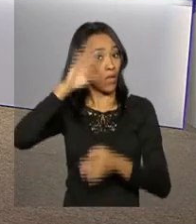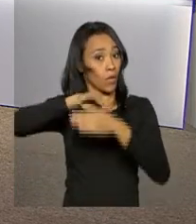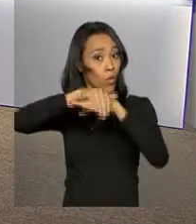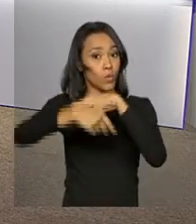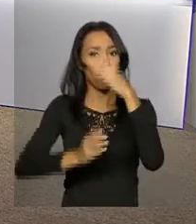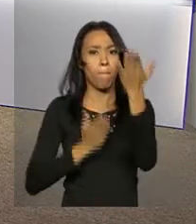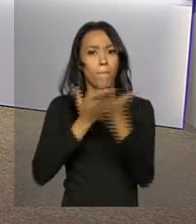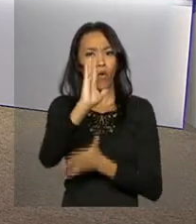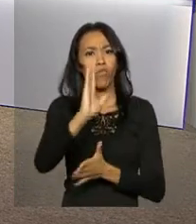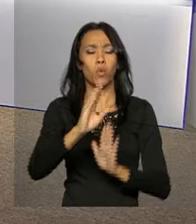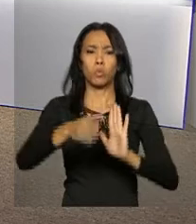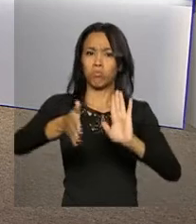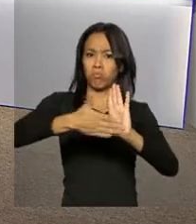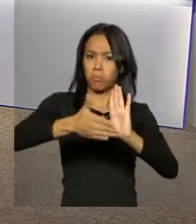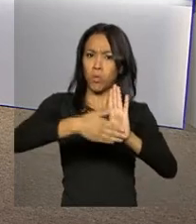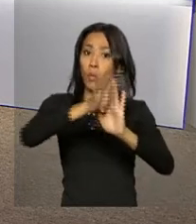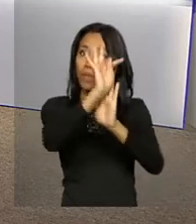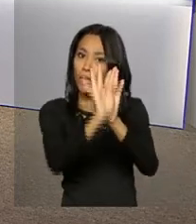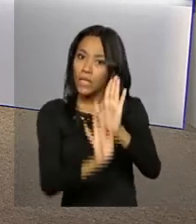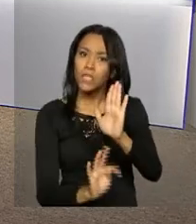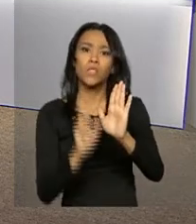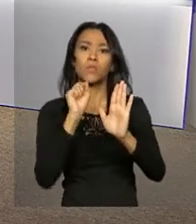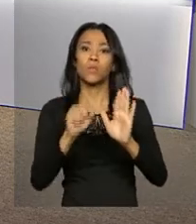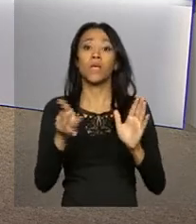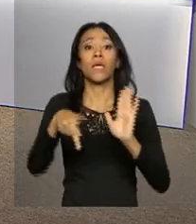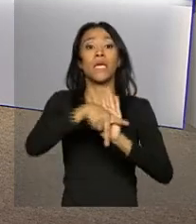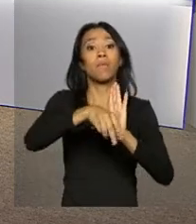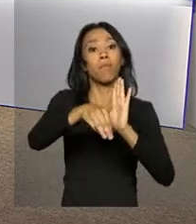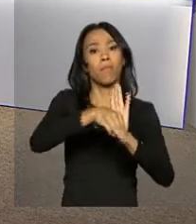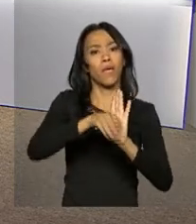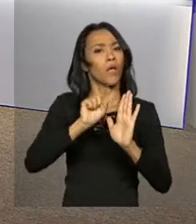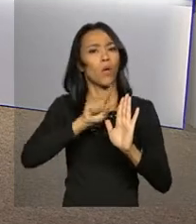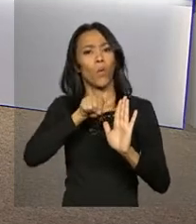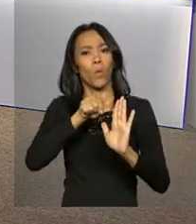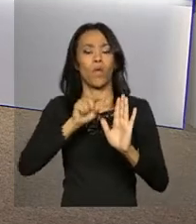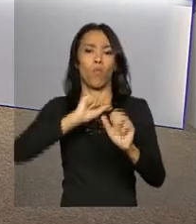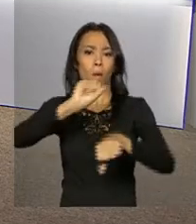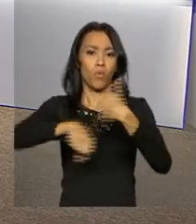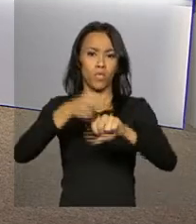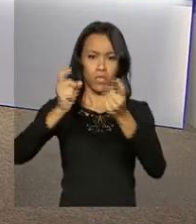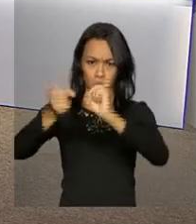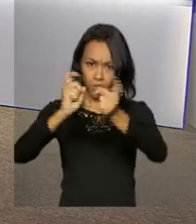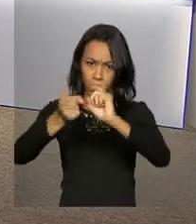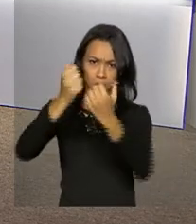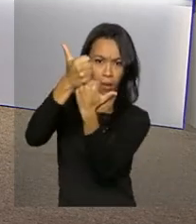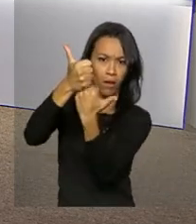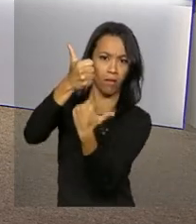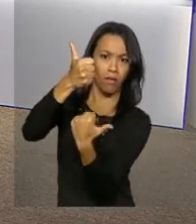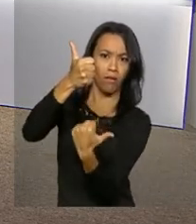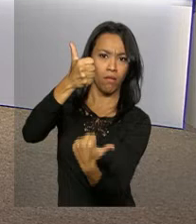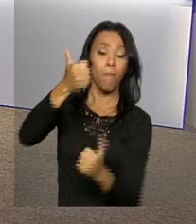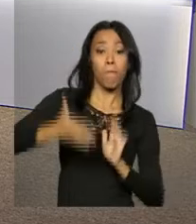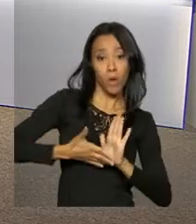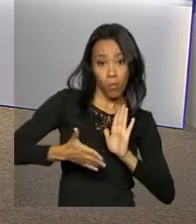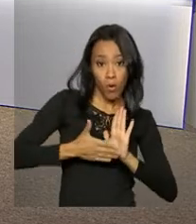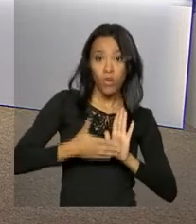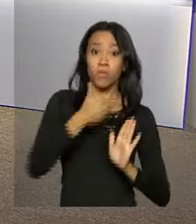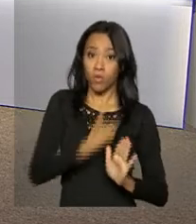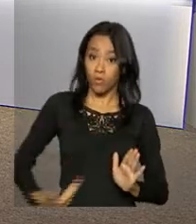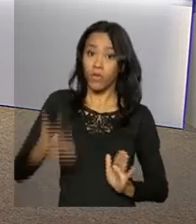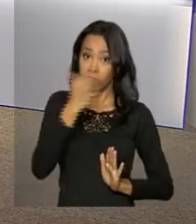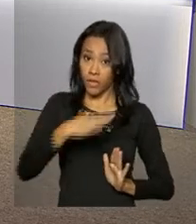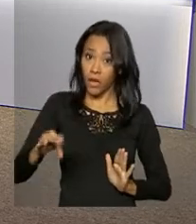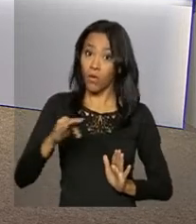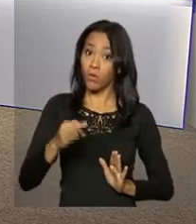o texto base da medida provisória que oficializa a reforma administrativa promovida pelo governo federal em outubro do ano